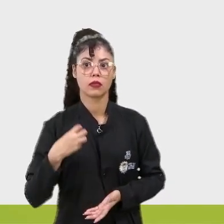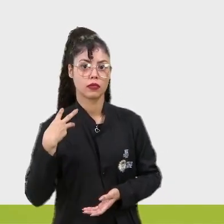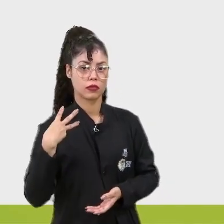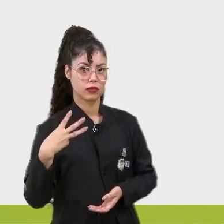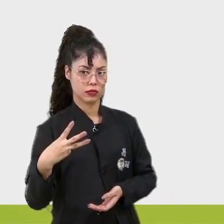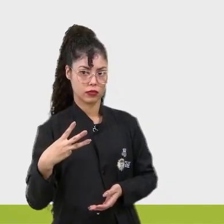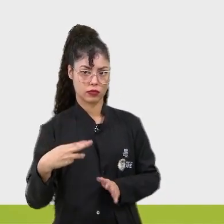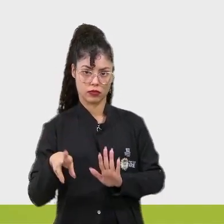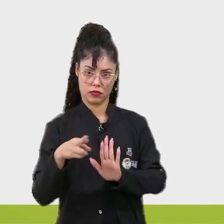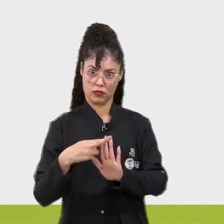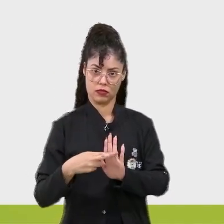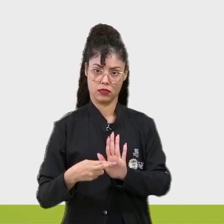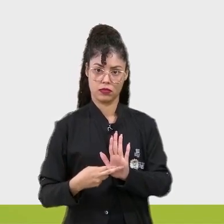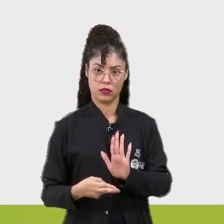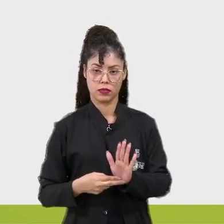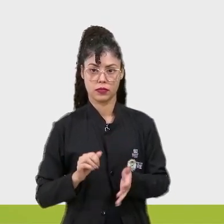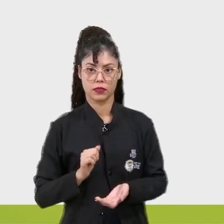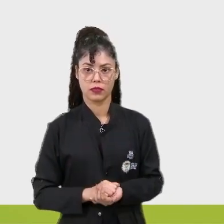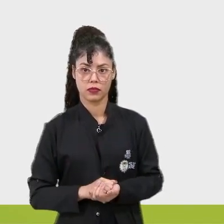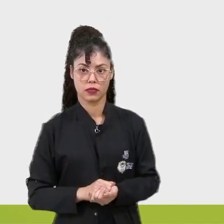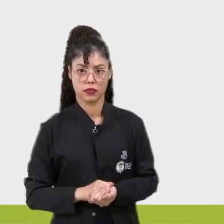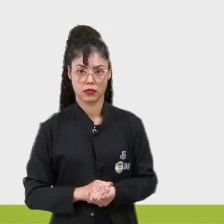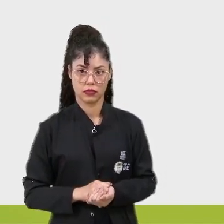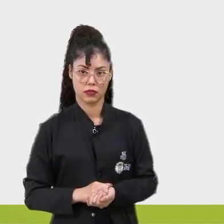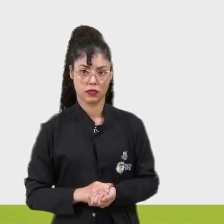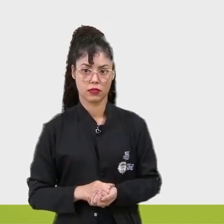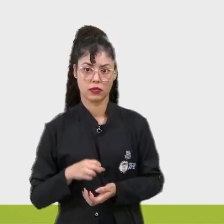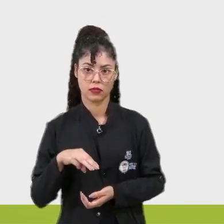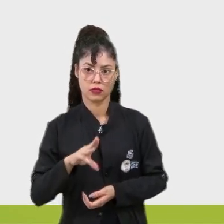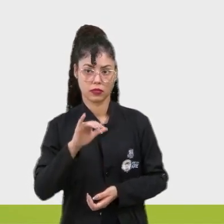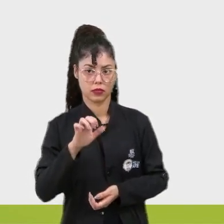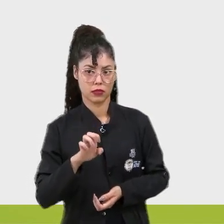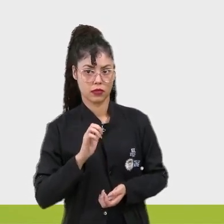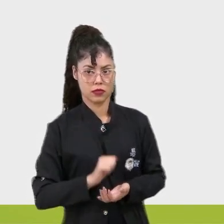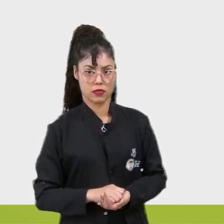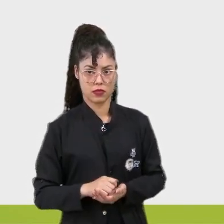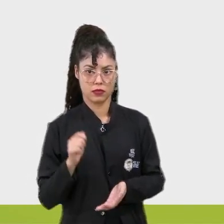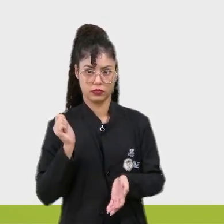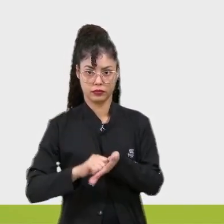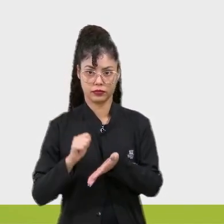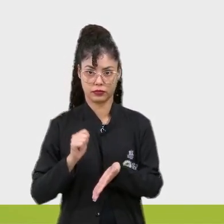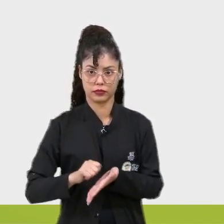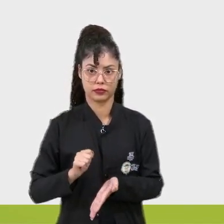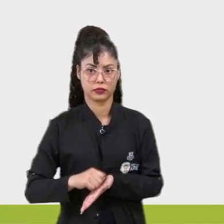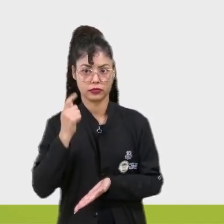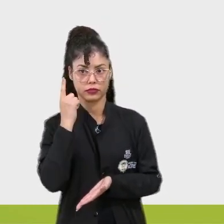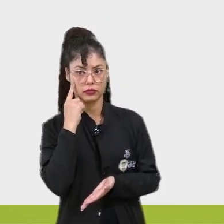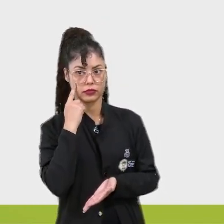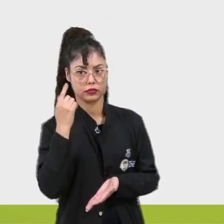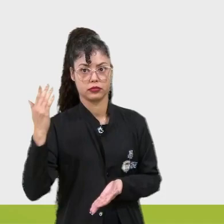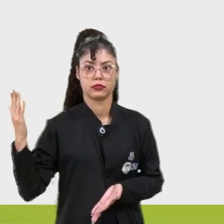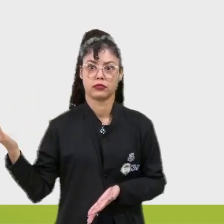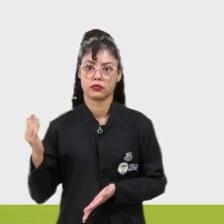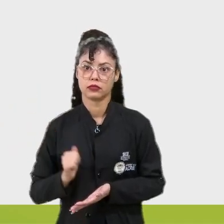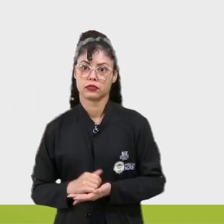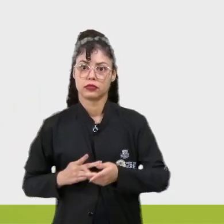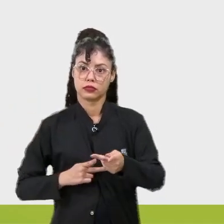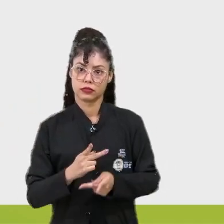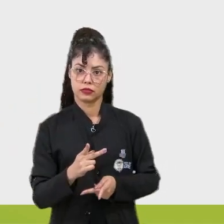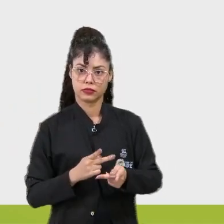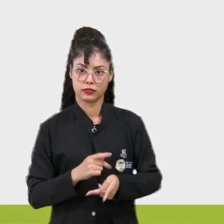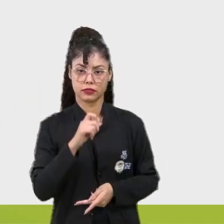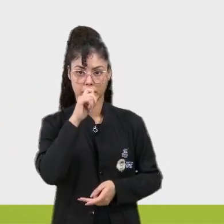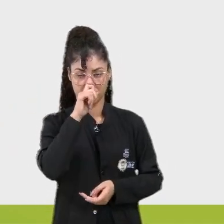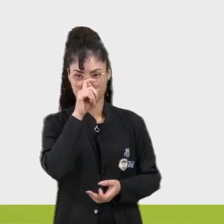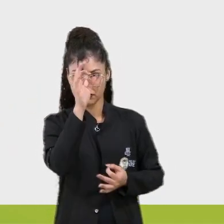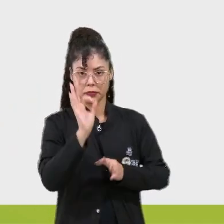de número 3. Coloquei um meme para vocês, lógico, né? Eu escrevendo a minha redação do Enem. Temos aqui o planejamento, que é